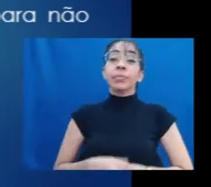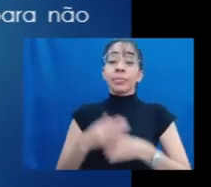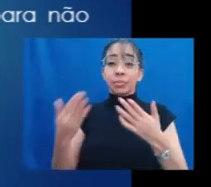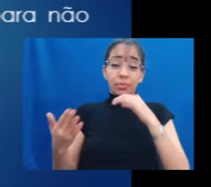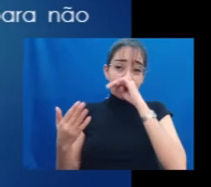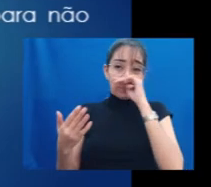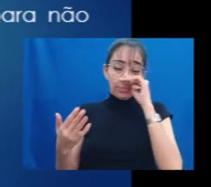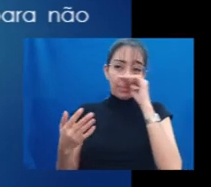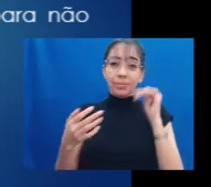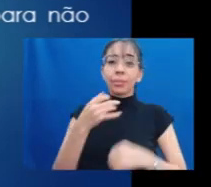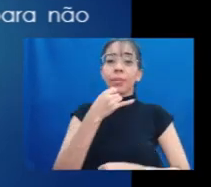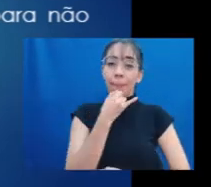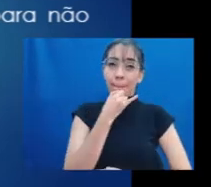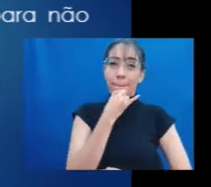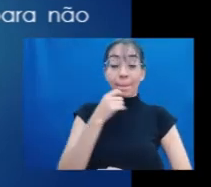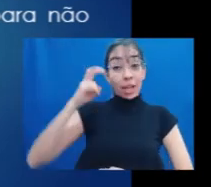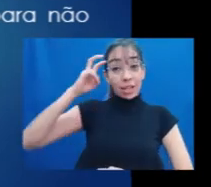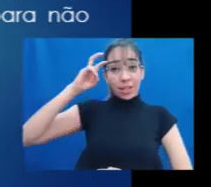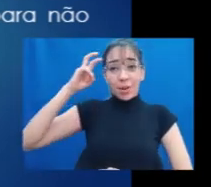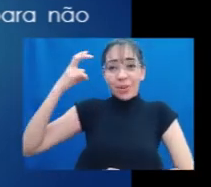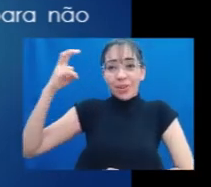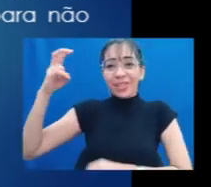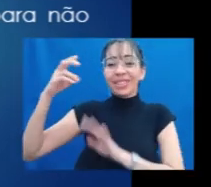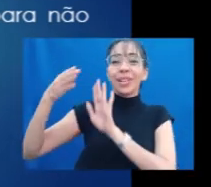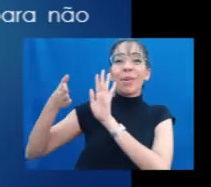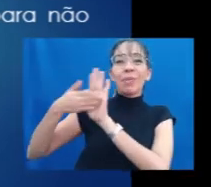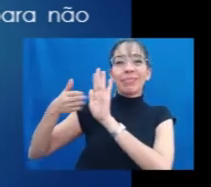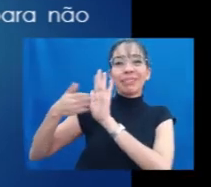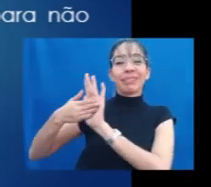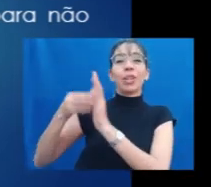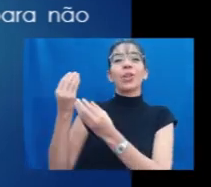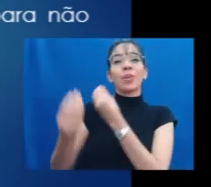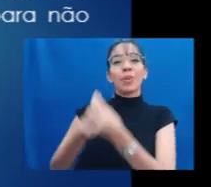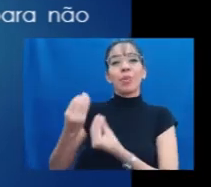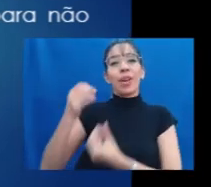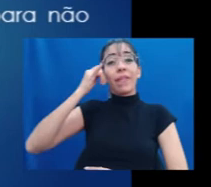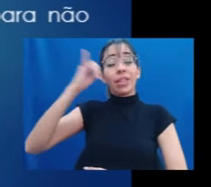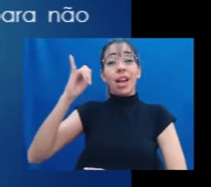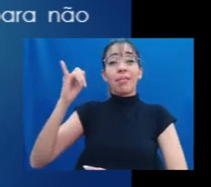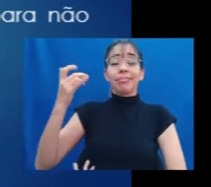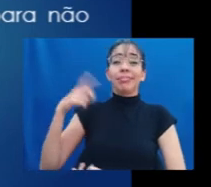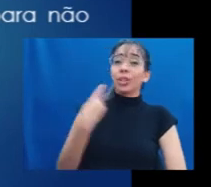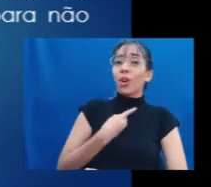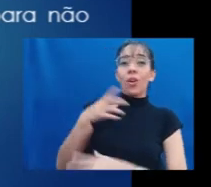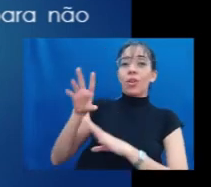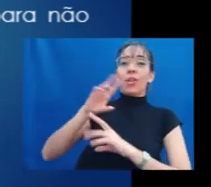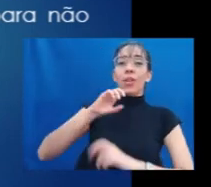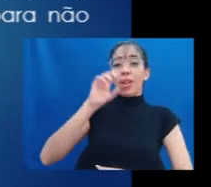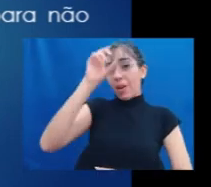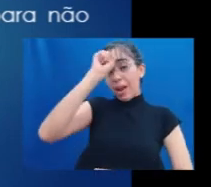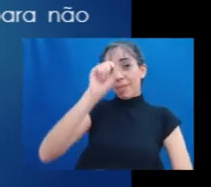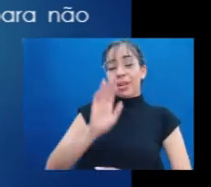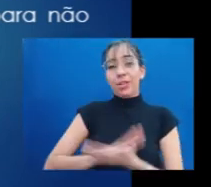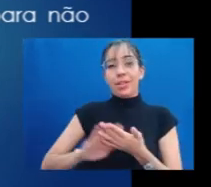ambiente de laboratório. Então, infelizmente, a cultura da prevenção, ela não é algo comum, né, na nossa cultura,